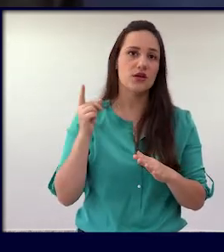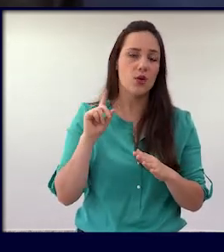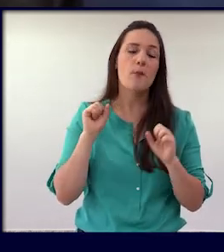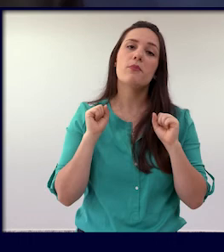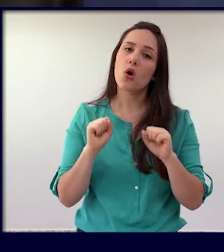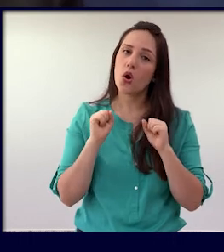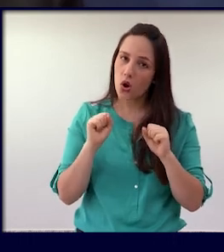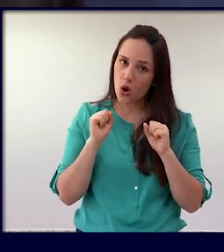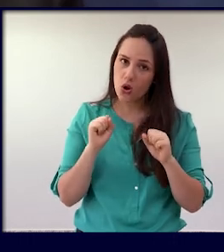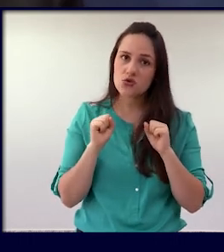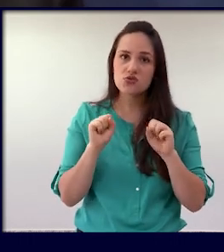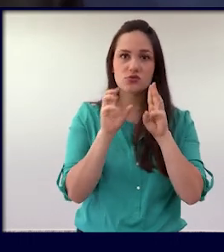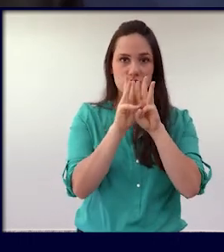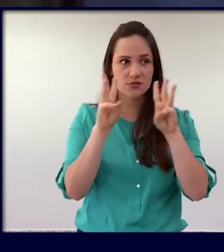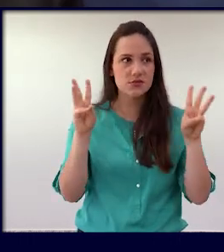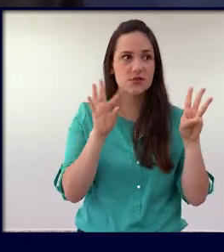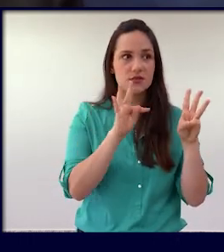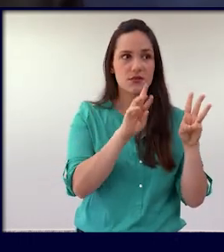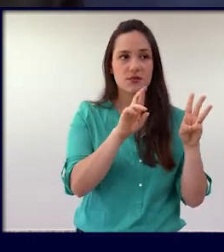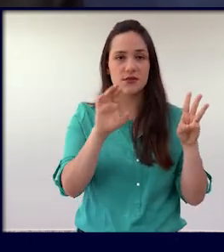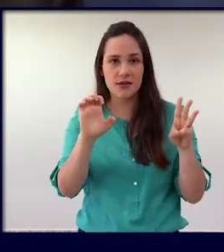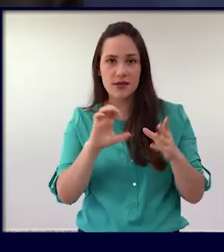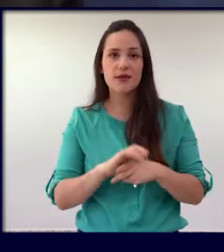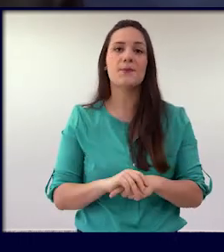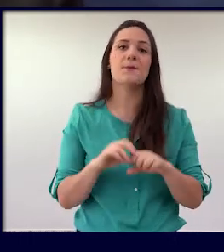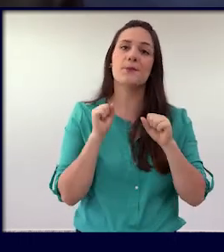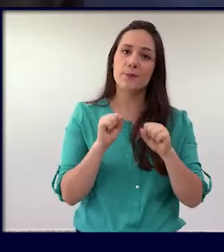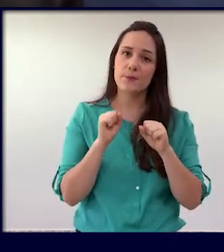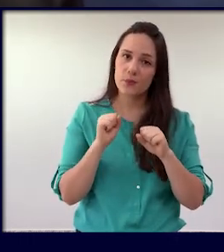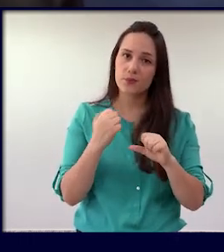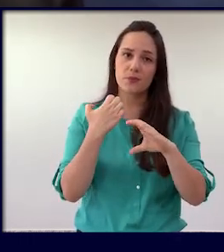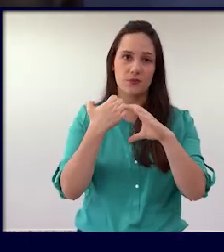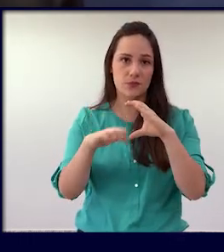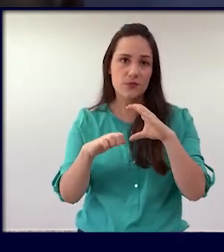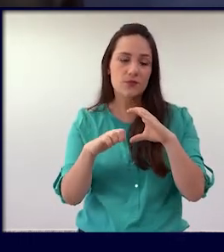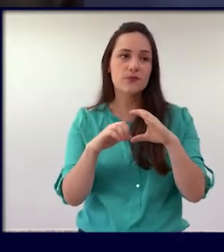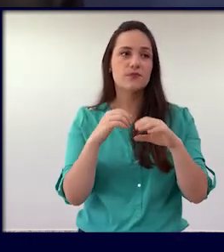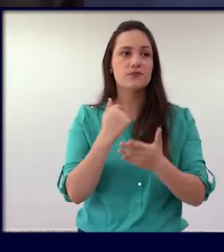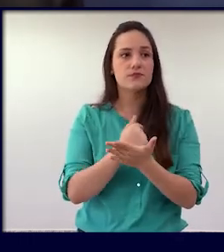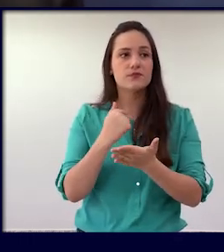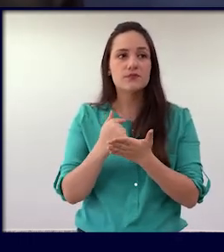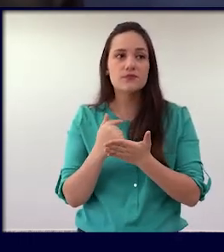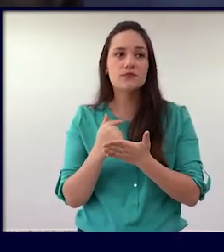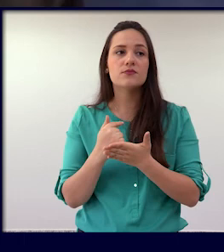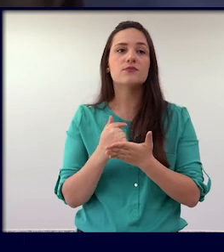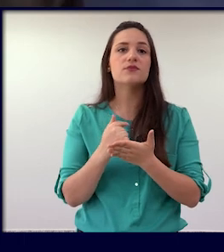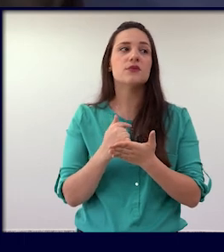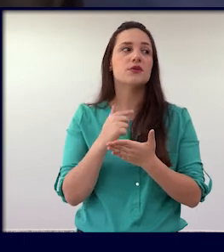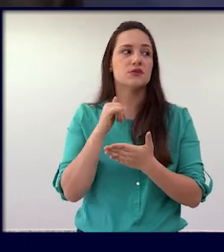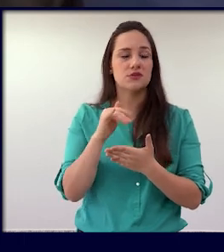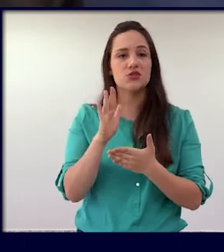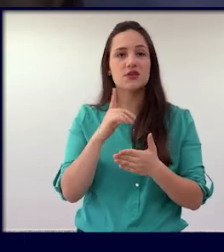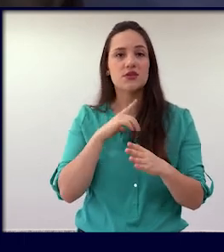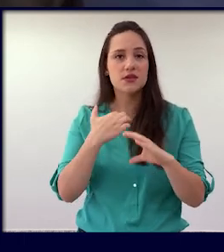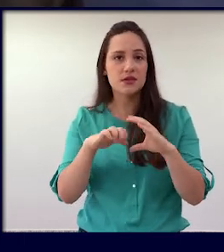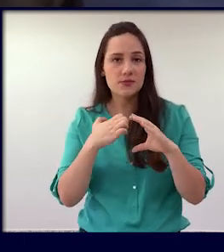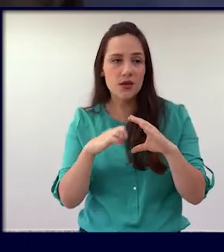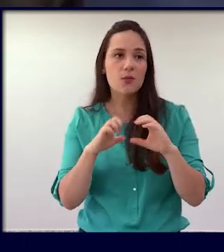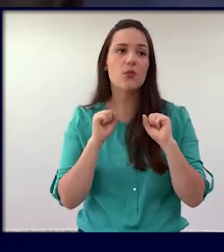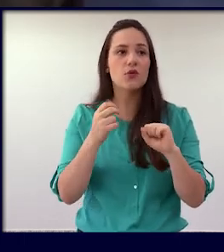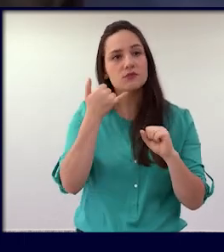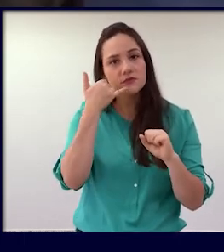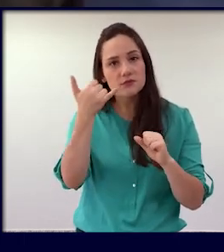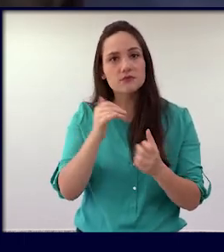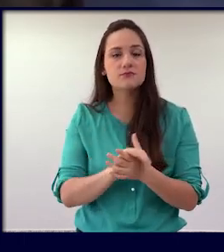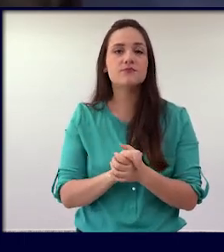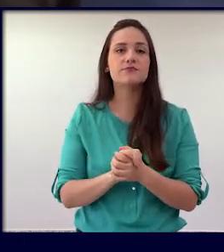e que ainda não se voluntariou, ele pode buscar o site do TRE, ele pode mandar um e-mail para o cartório eleitoral, se ele já